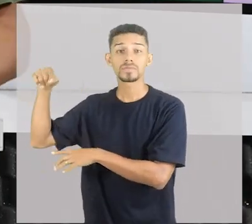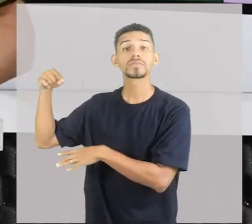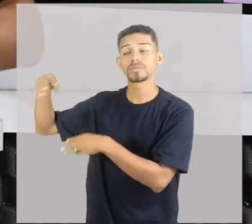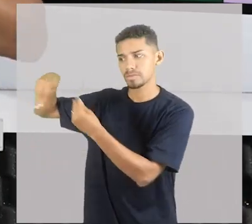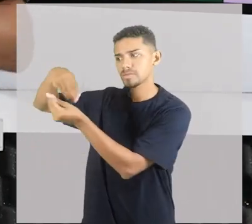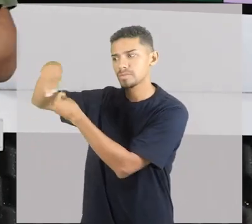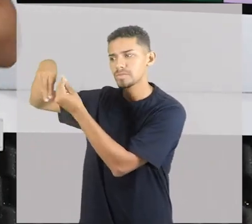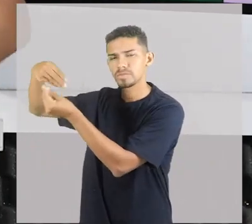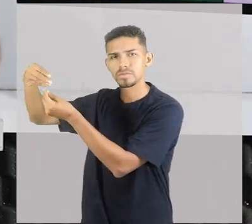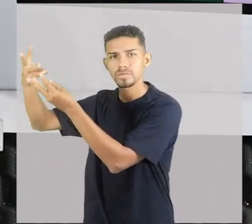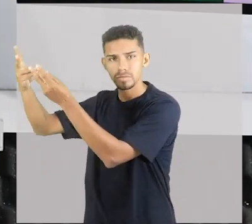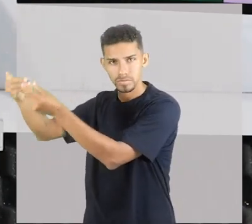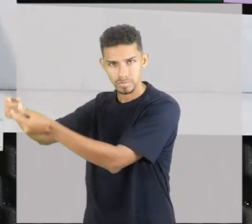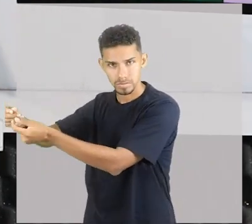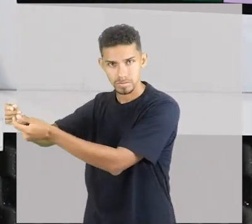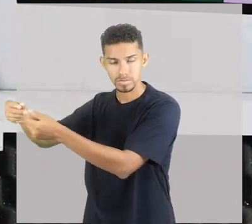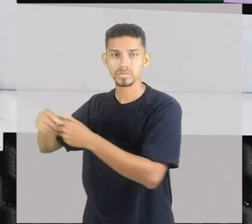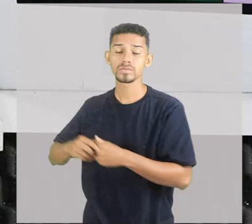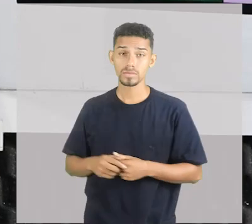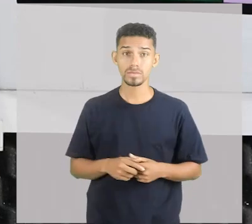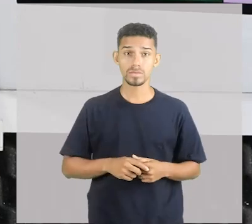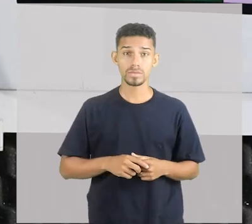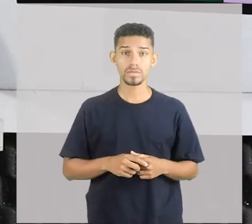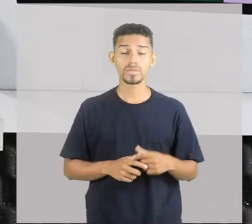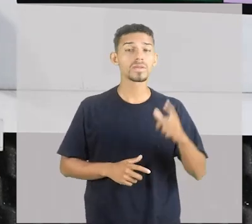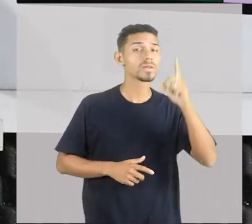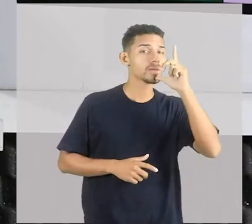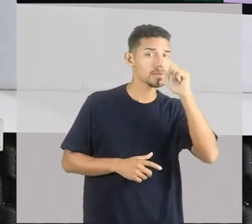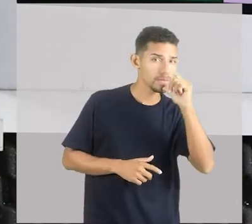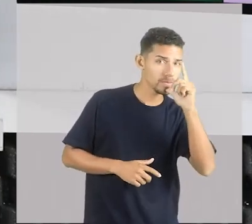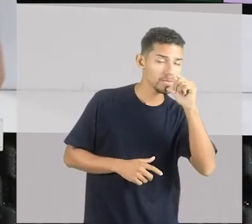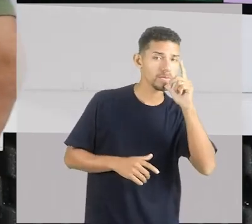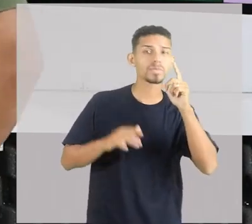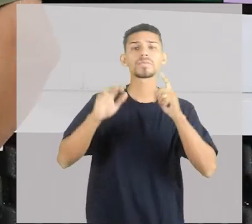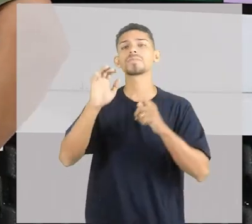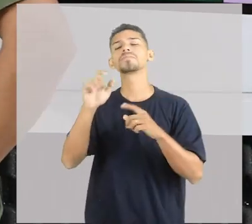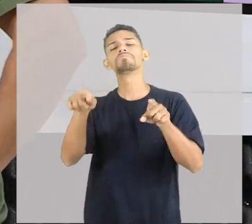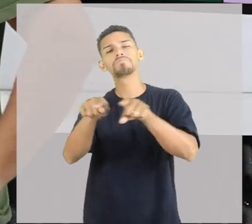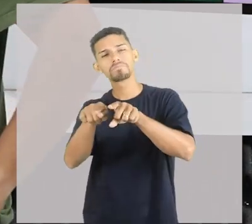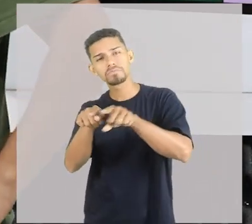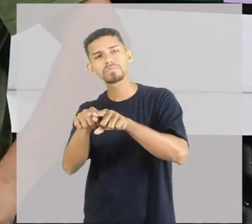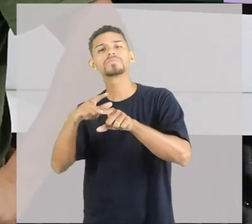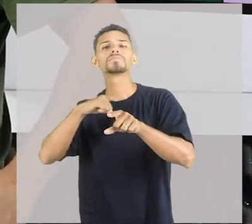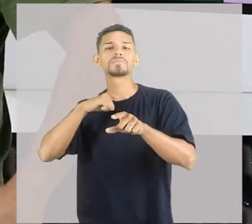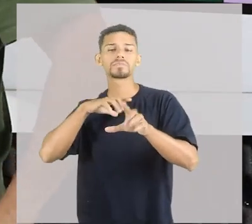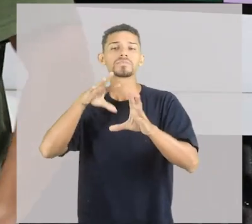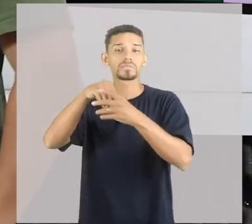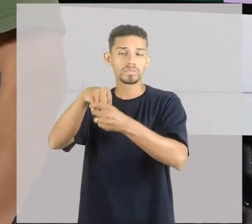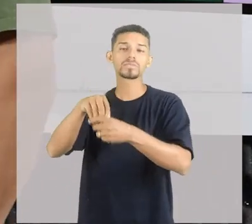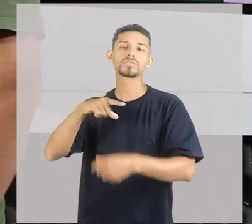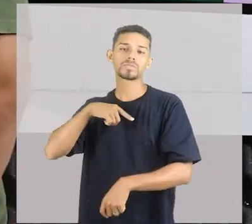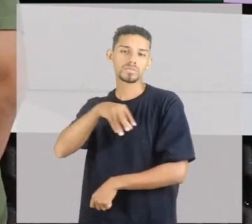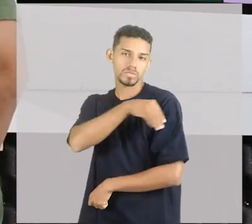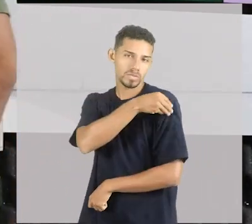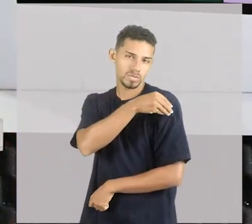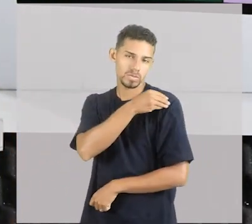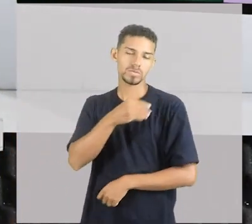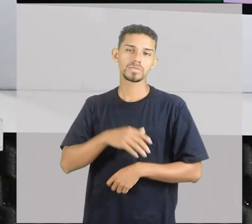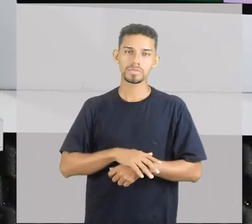você também vai ter uma mistura homogênea. Perfeito? Por quê? Porque o álcool tem essa característica bem, tá